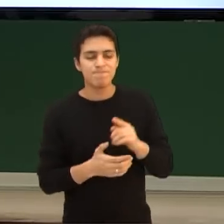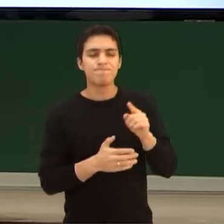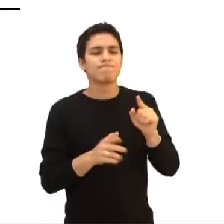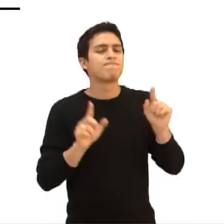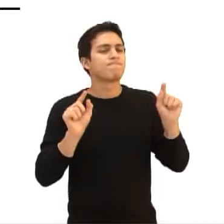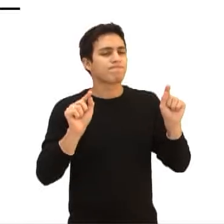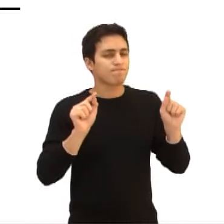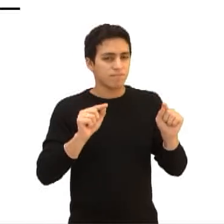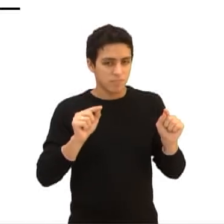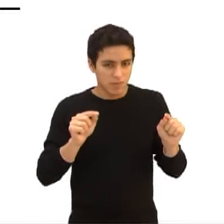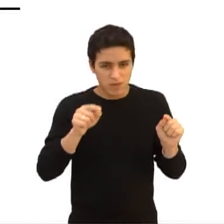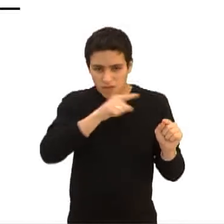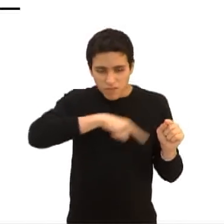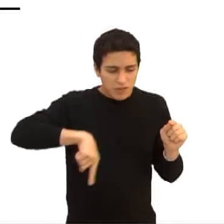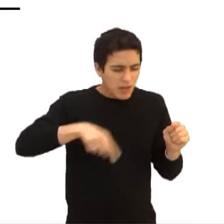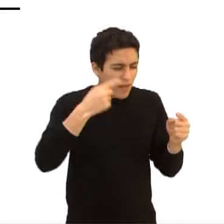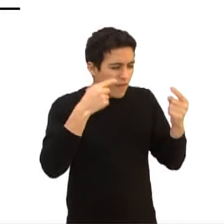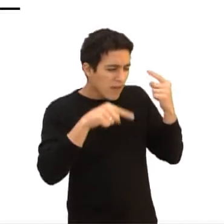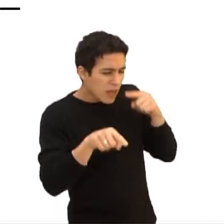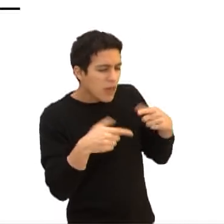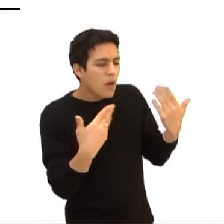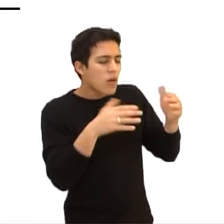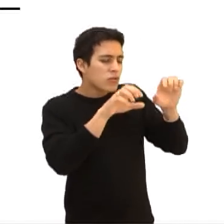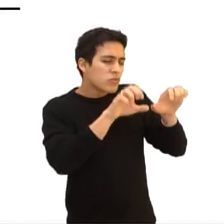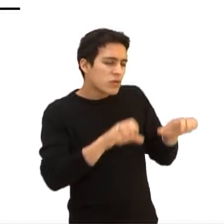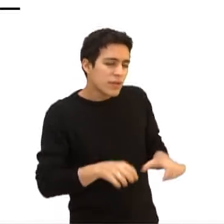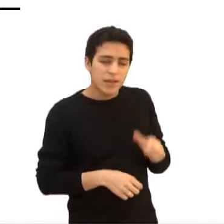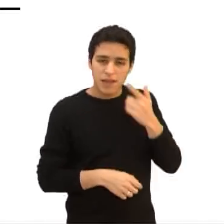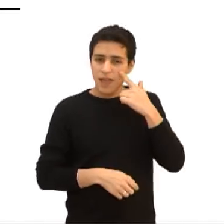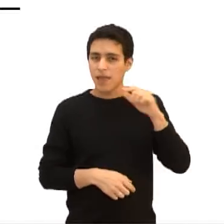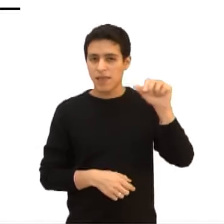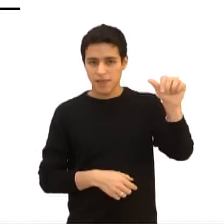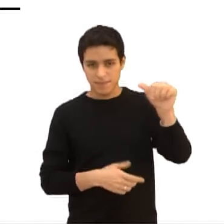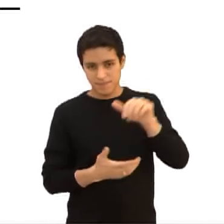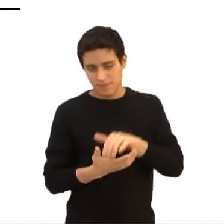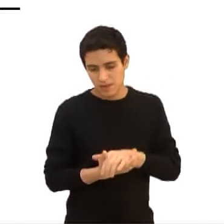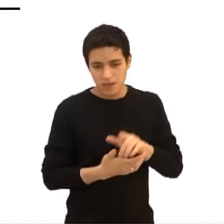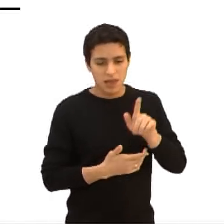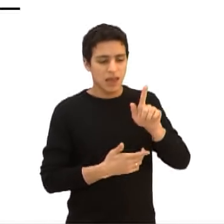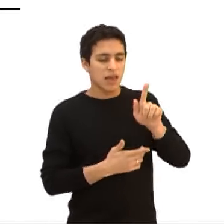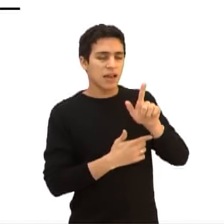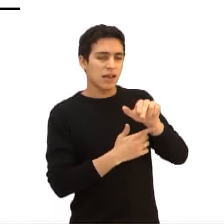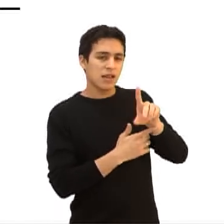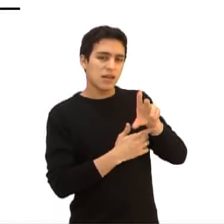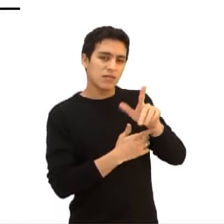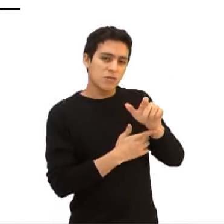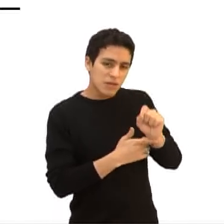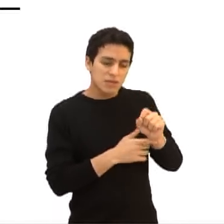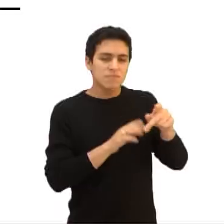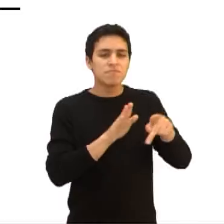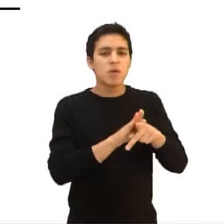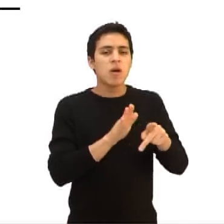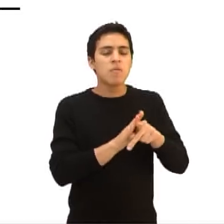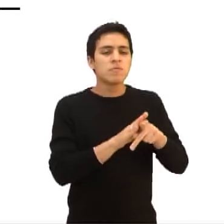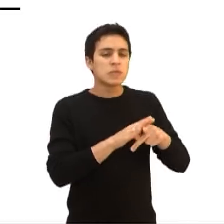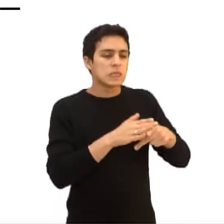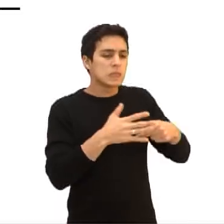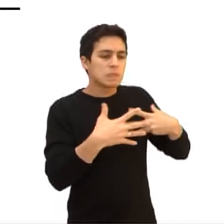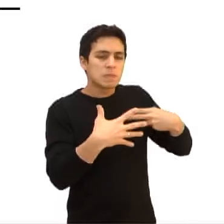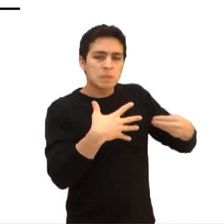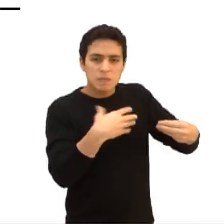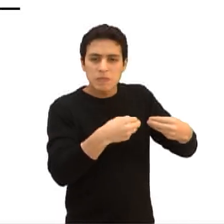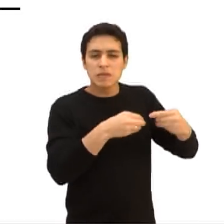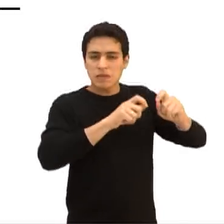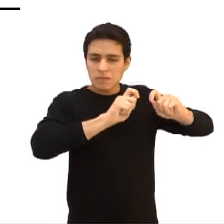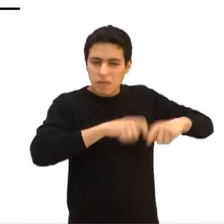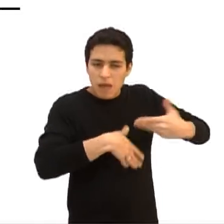seguinte: identifique as estruturas. Na letra A, glândulas reprodutoras masculinas.